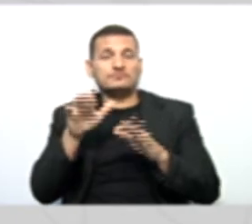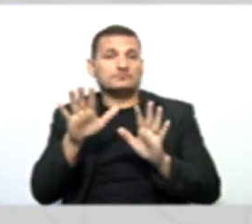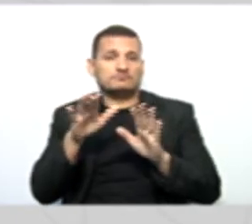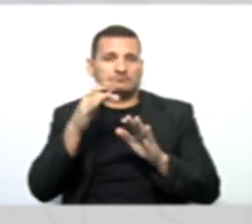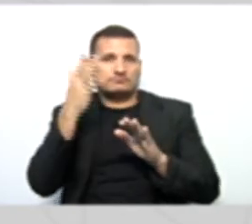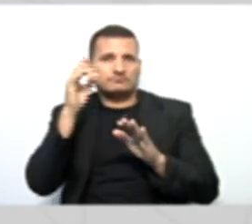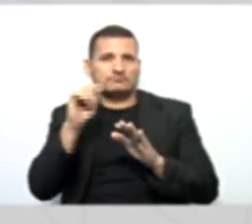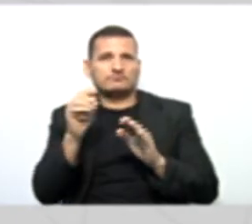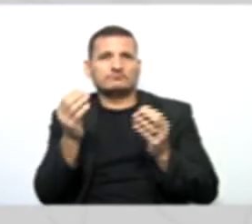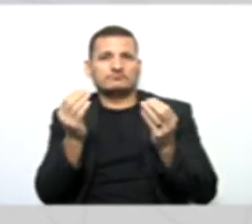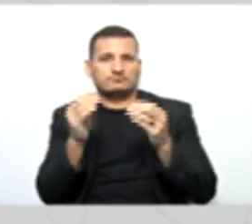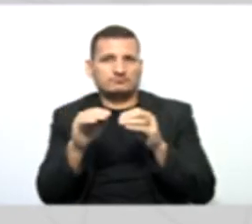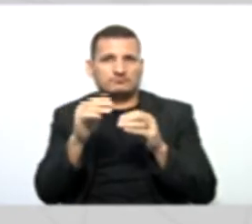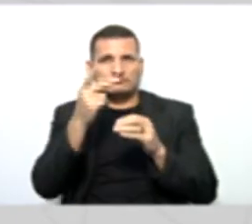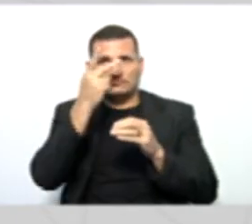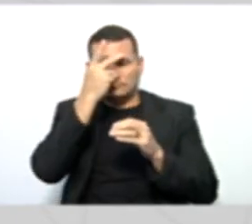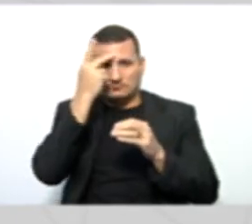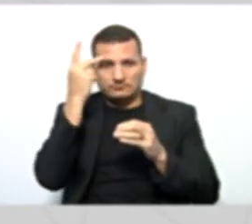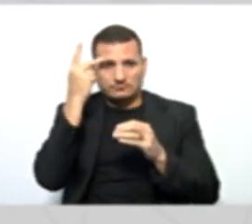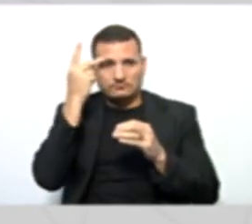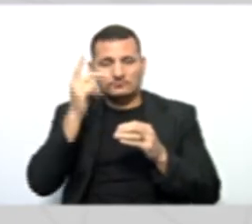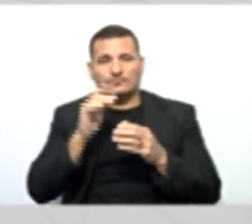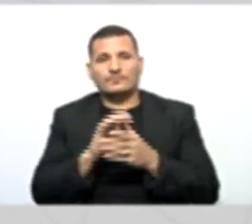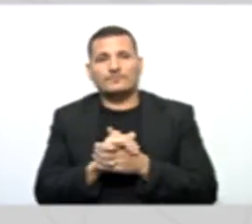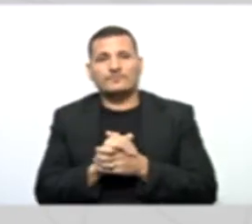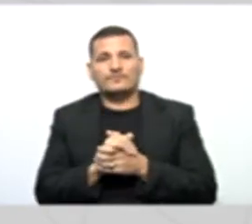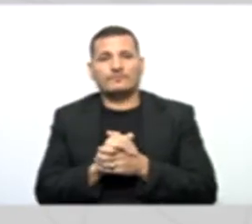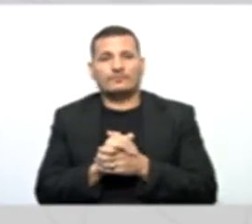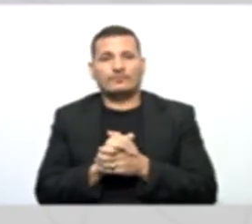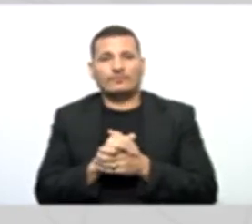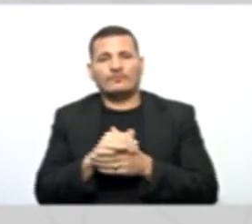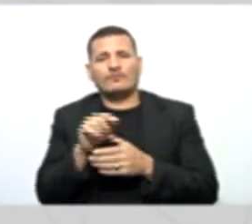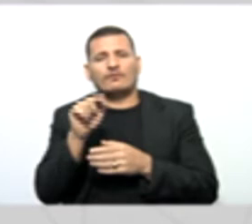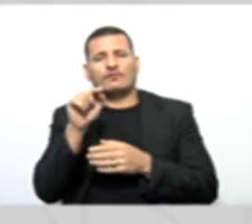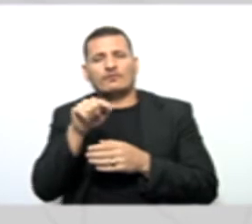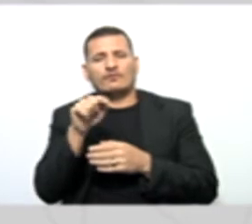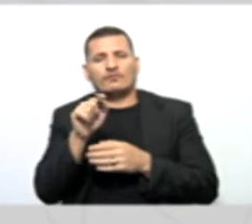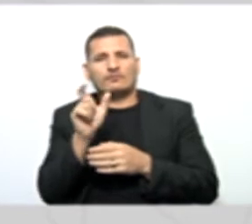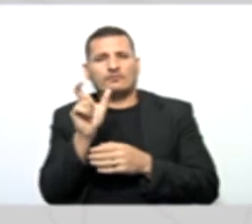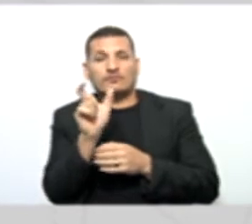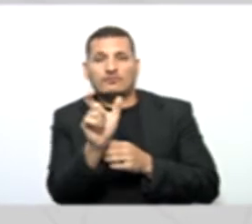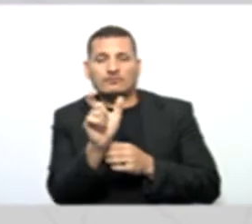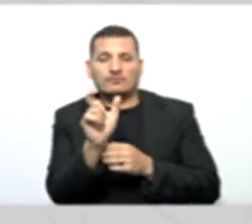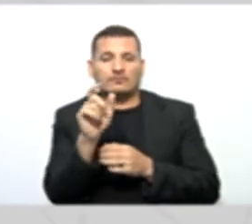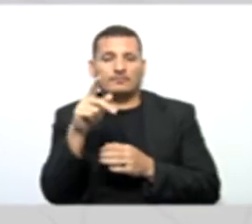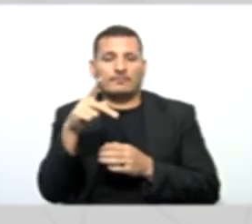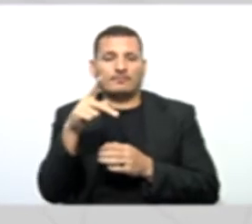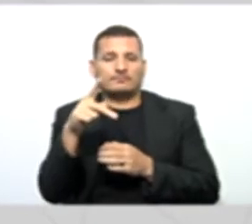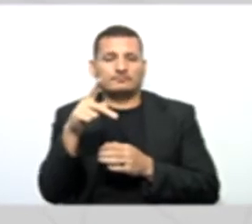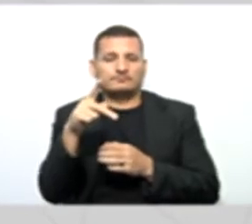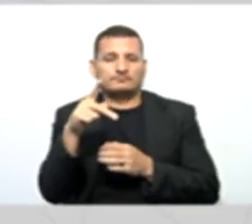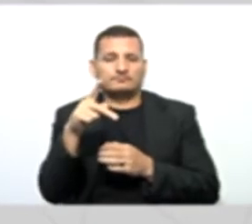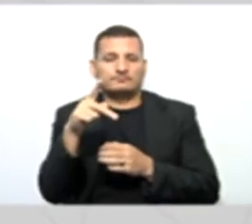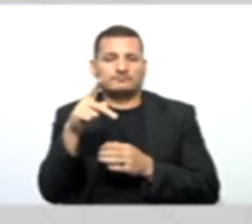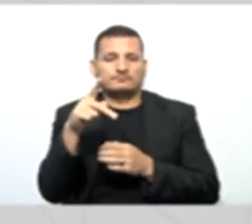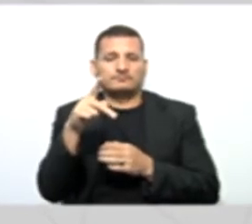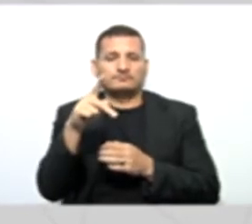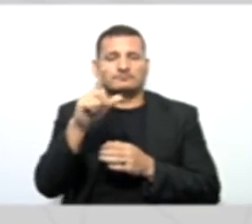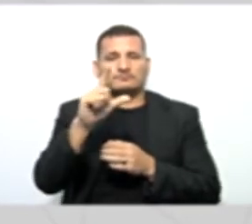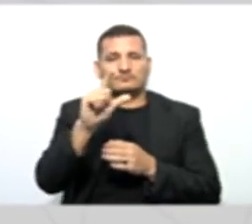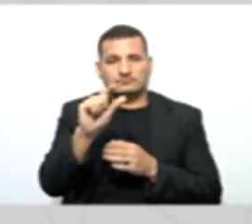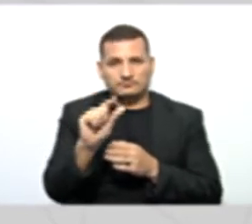nome pessoa. E notem que eu coloquei o P de pessoa com o P minúsculo, que é para dizer que é o